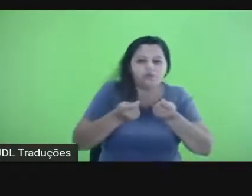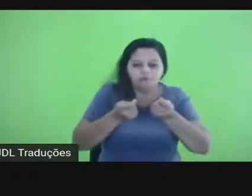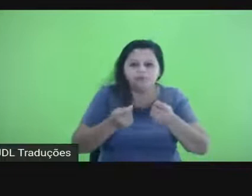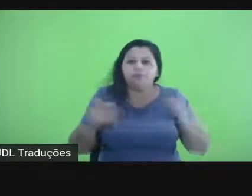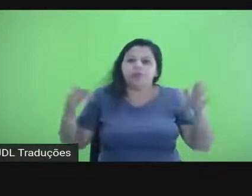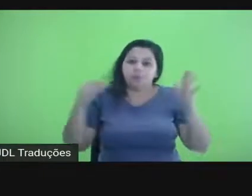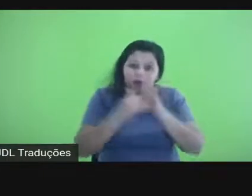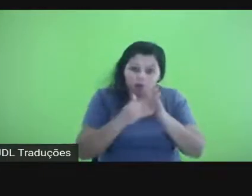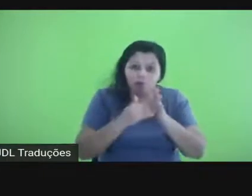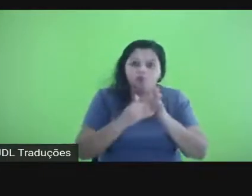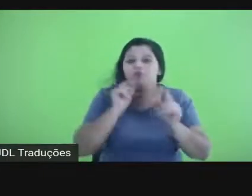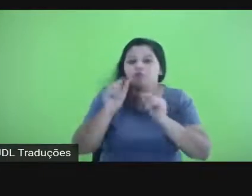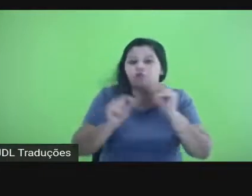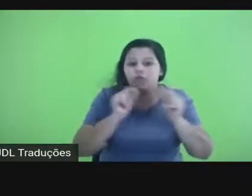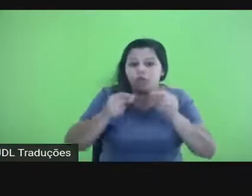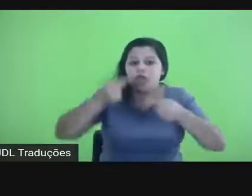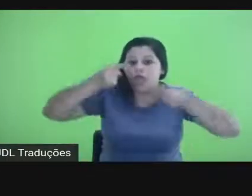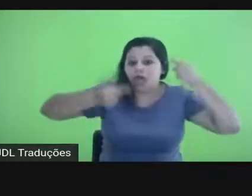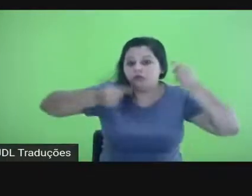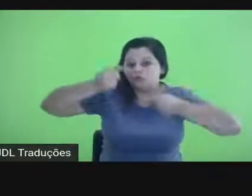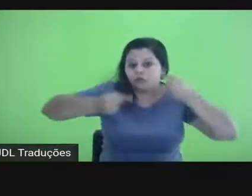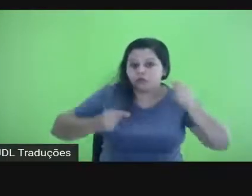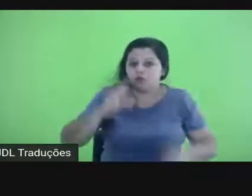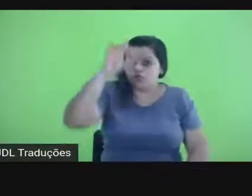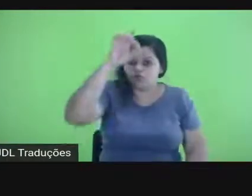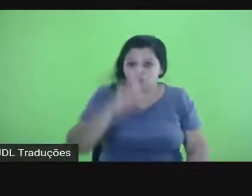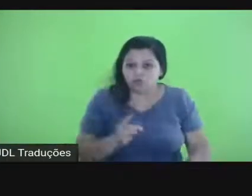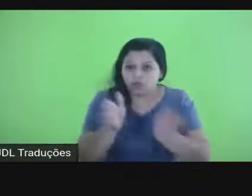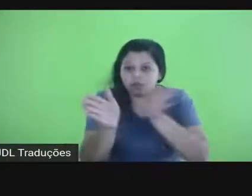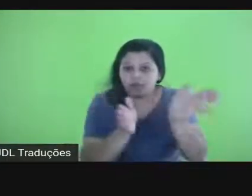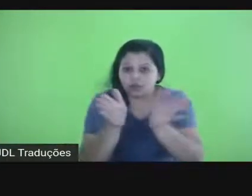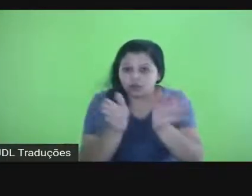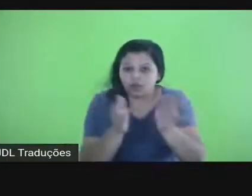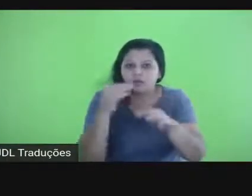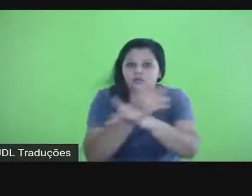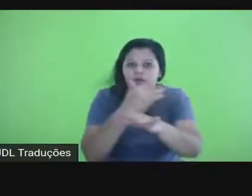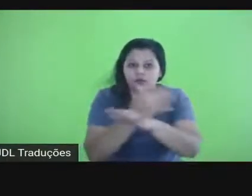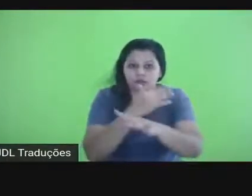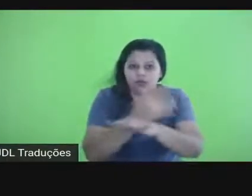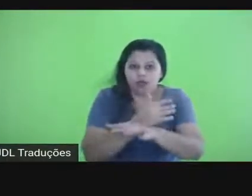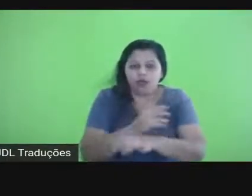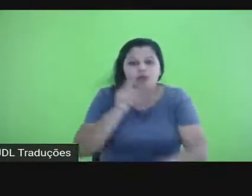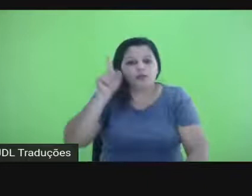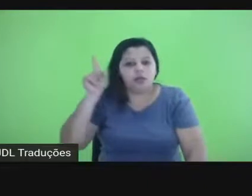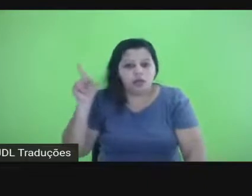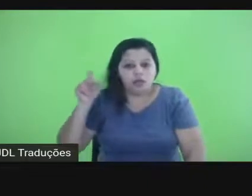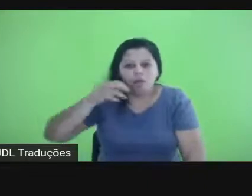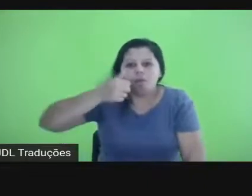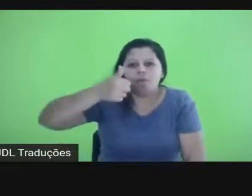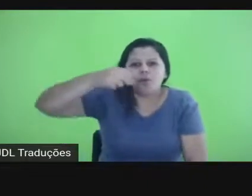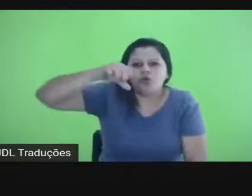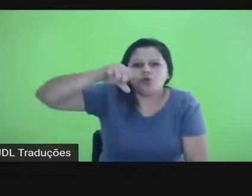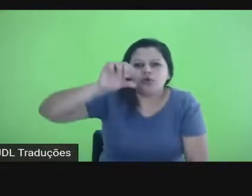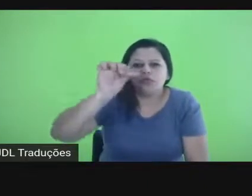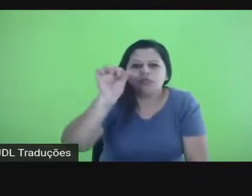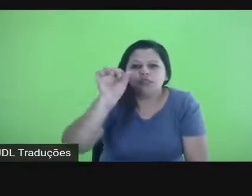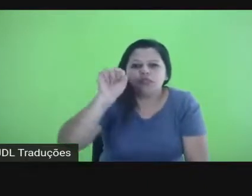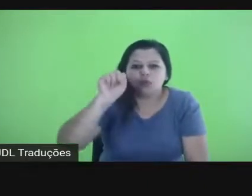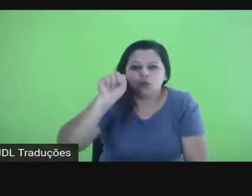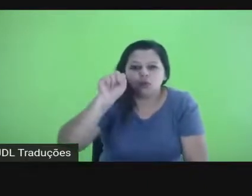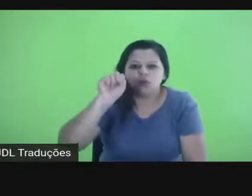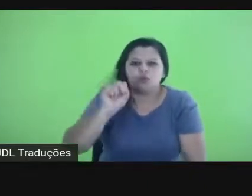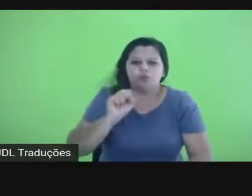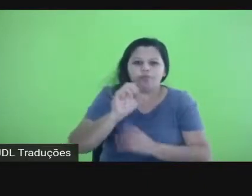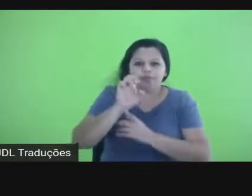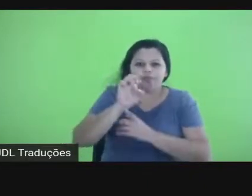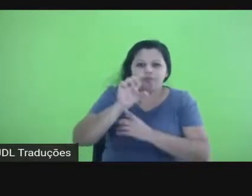queria lembrar que essa questão da discussão do direito à cidade, né, ela veio de Henri Lefebvre, que em 1968 cunhou esse termo. Henri Lefebvre,